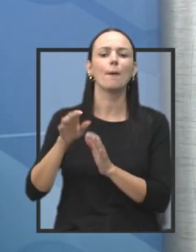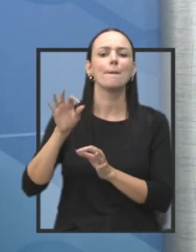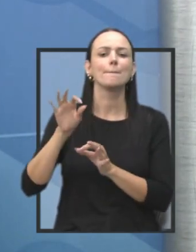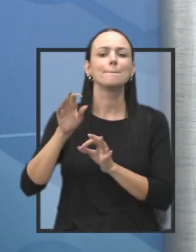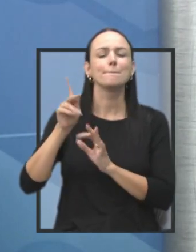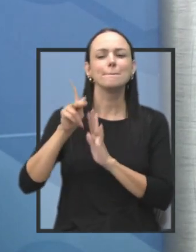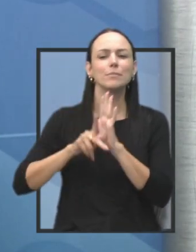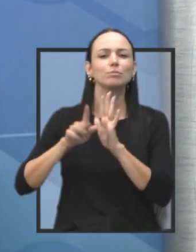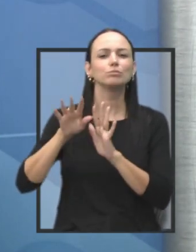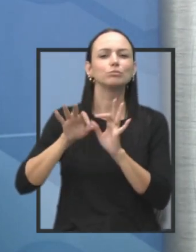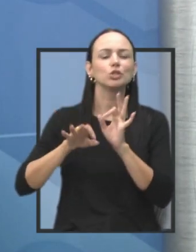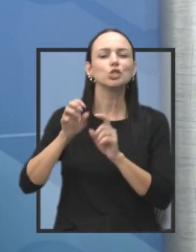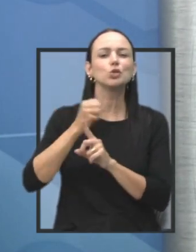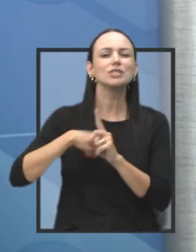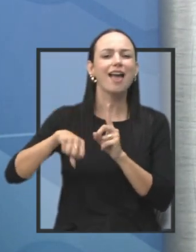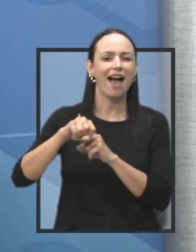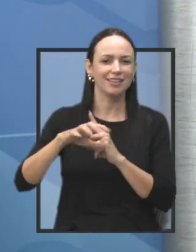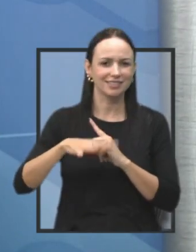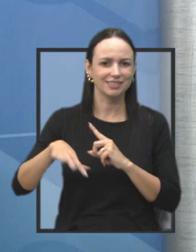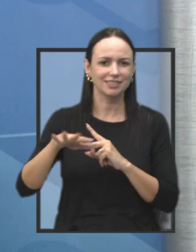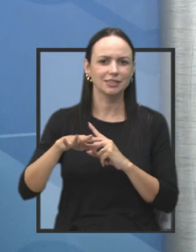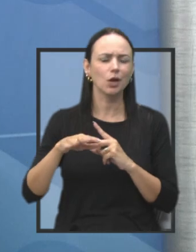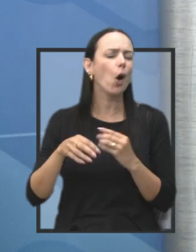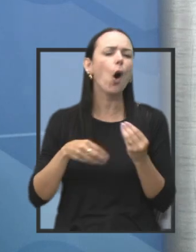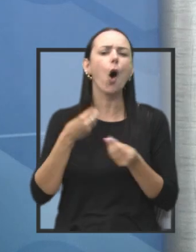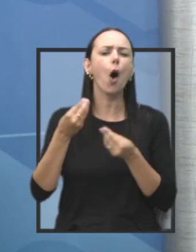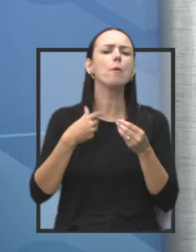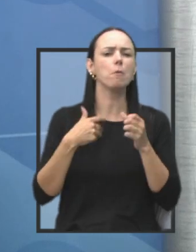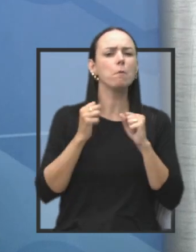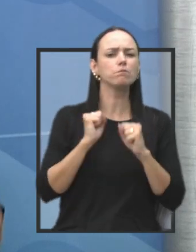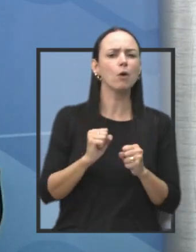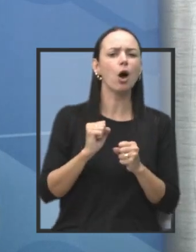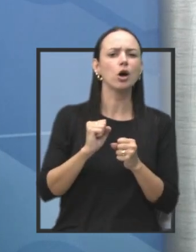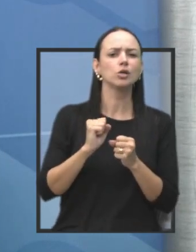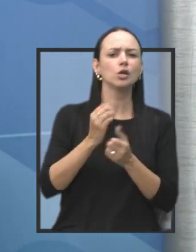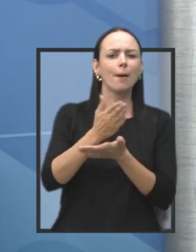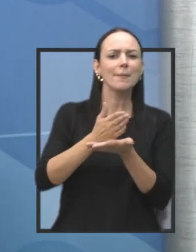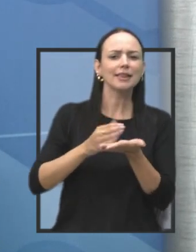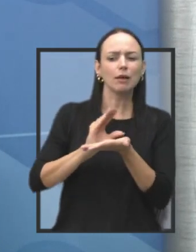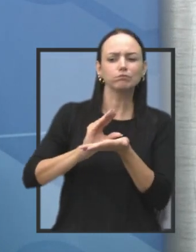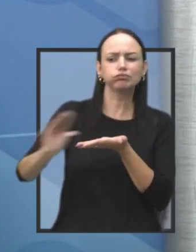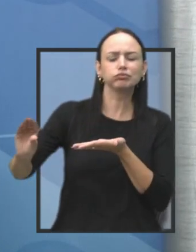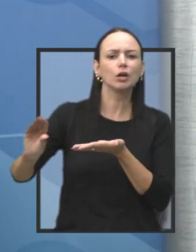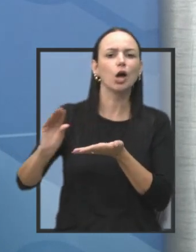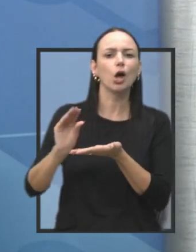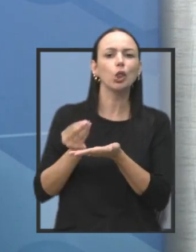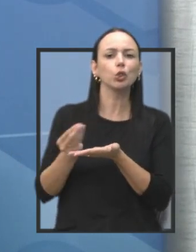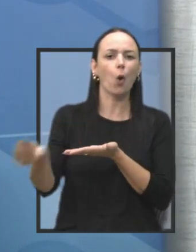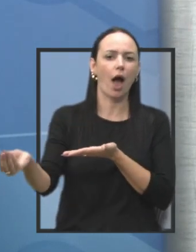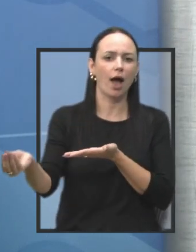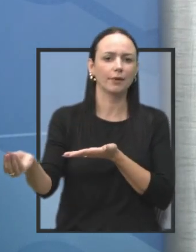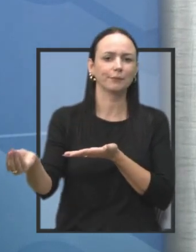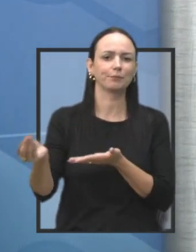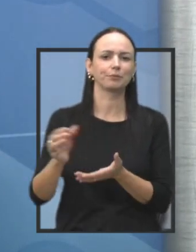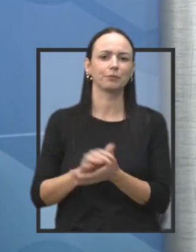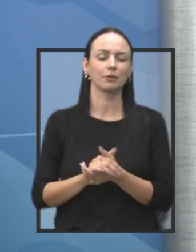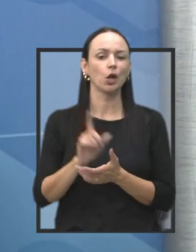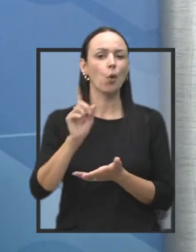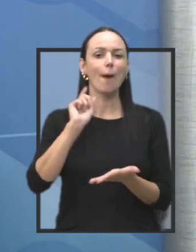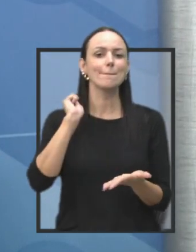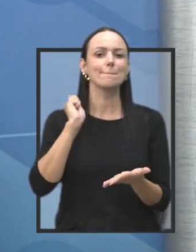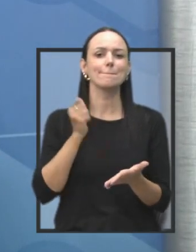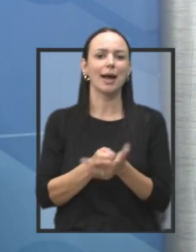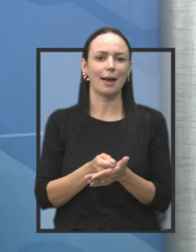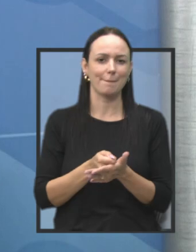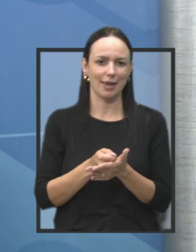município. Para fazer essa destinação, como é que faz? E é importante ressaltar também que não é um pagamento extra, é só